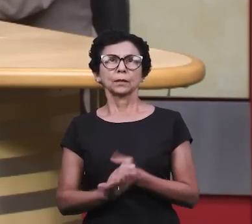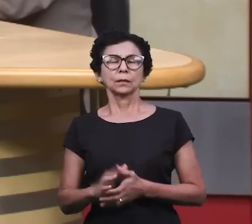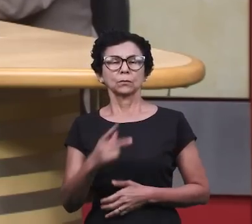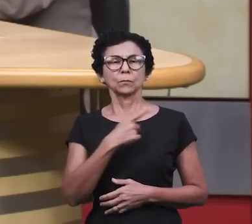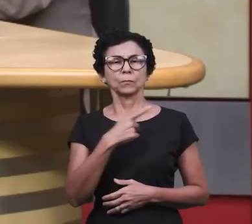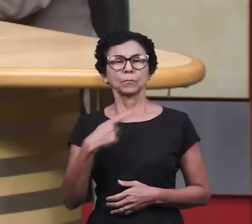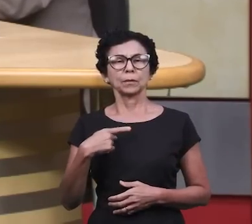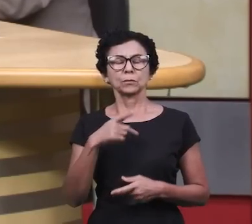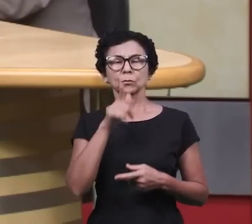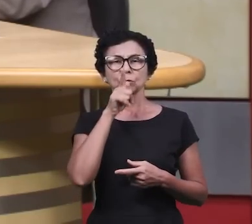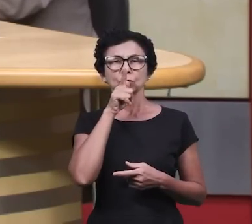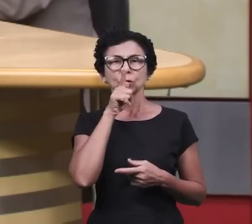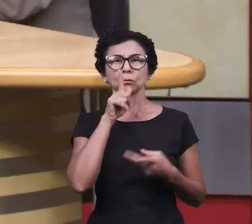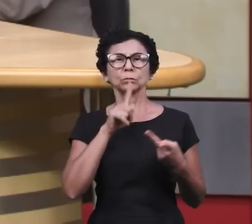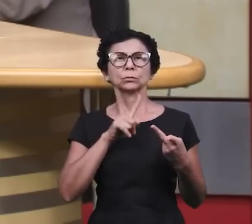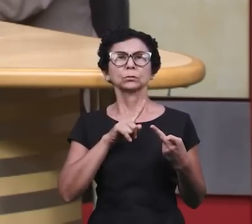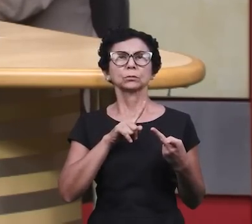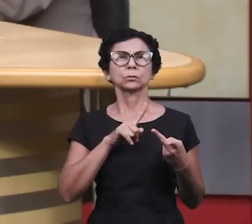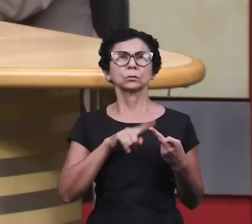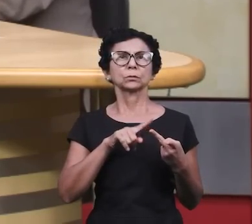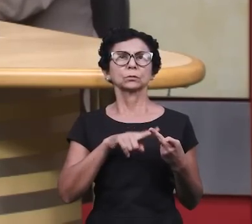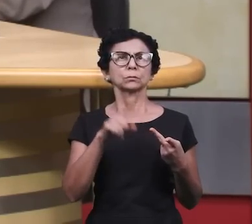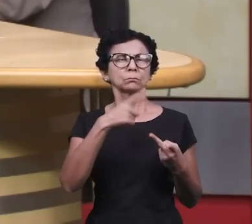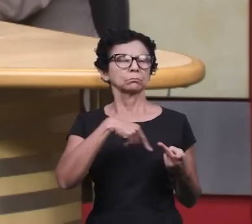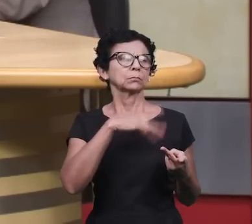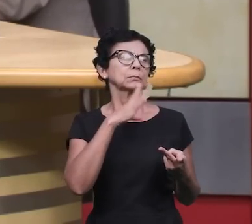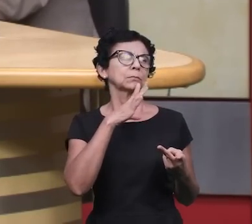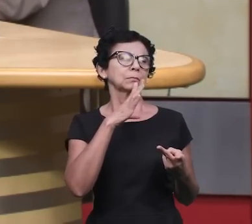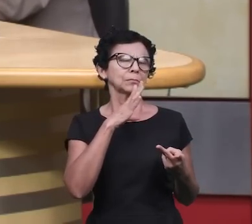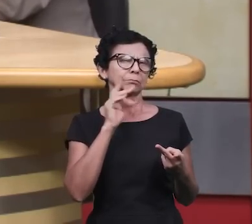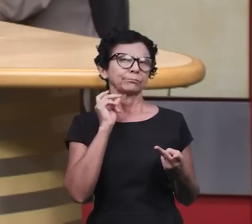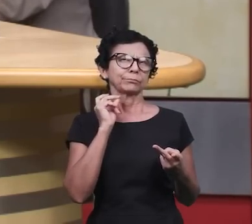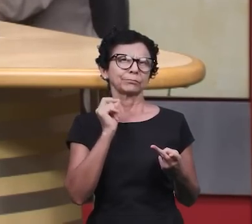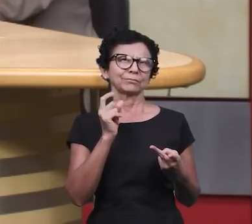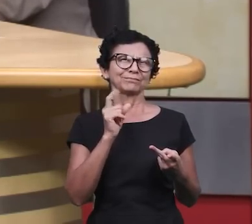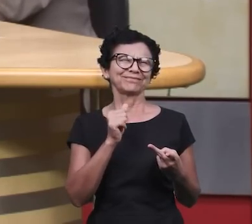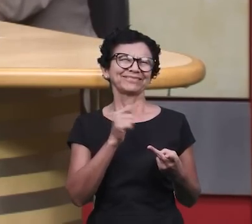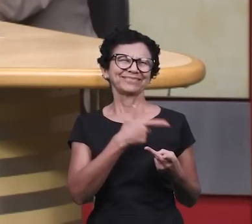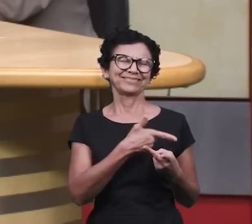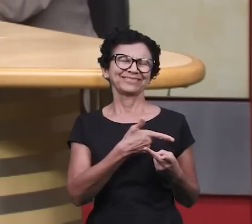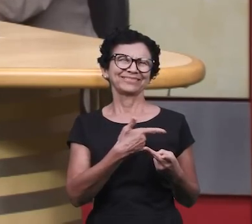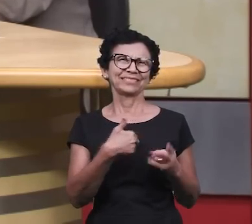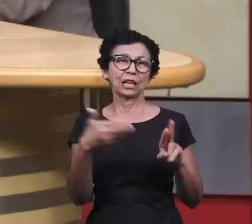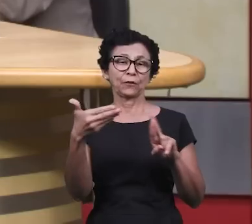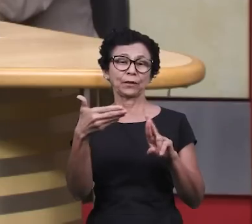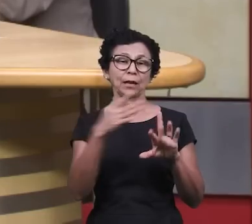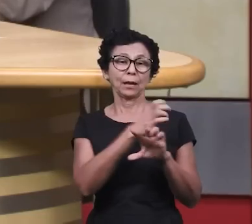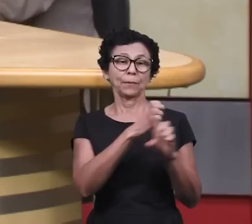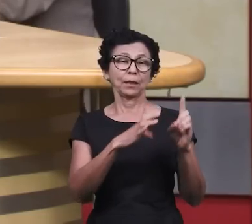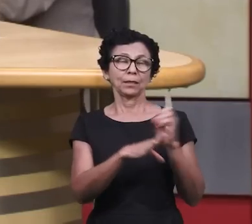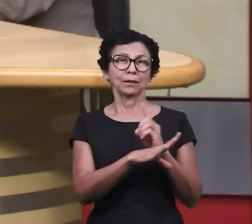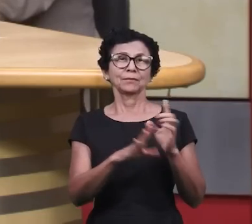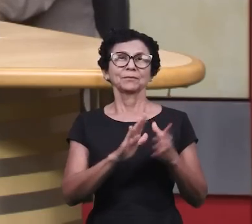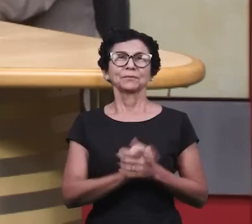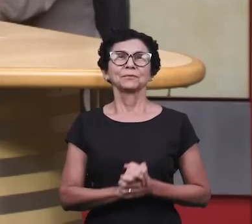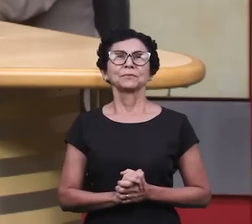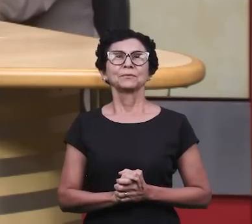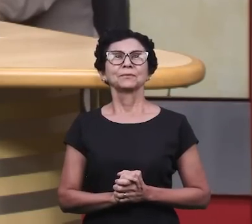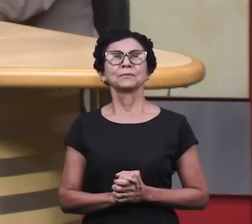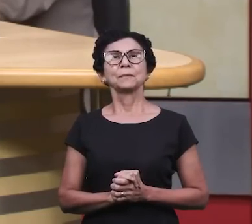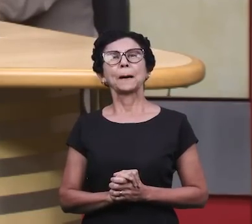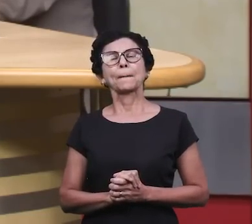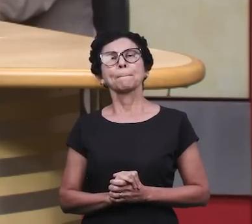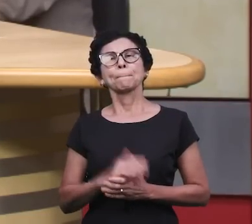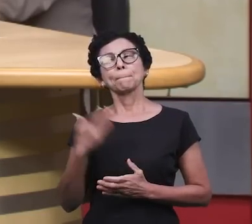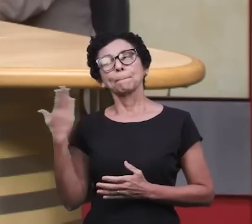novamente com o pastor Gilson Souza, que todo mundo conhece o pastor Gilson, é o homem da EBD. Amém. E hoje, a paz do Senhor a